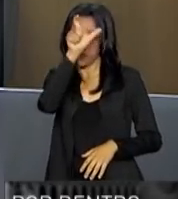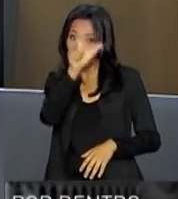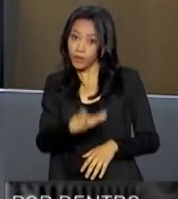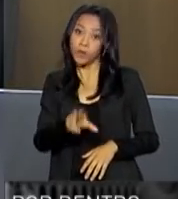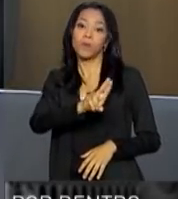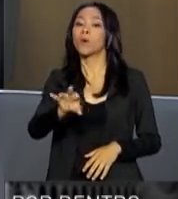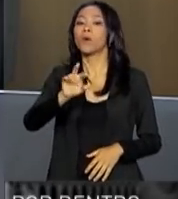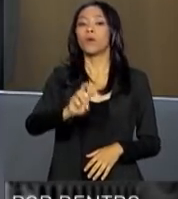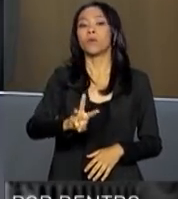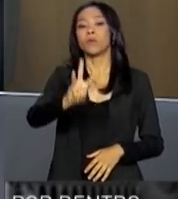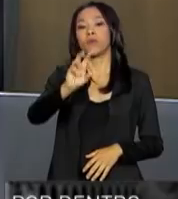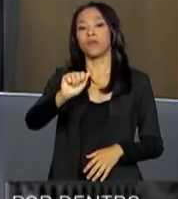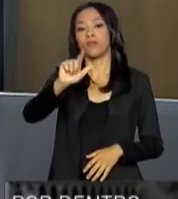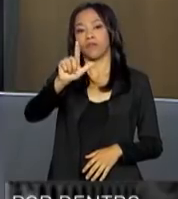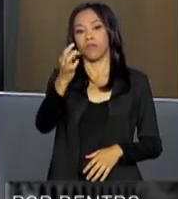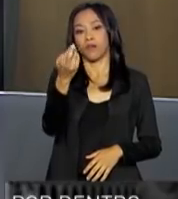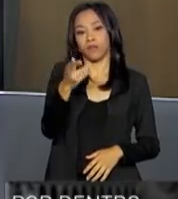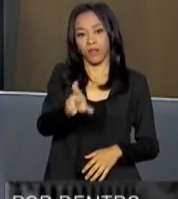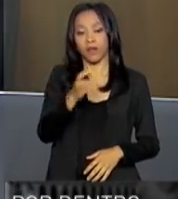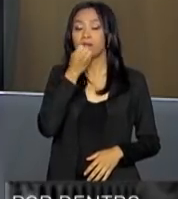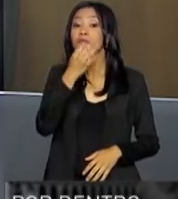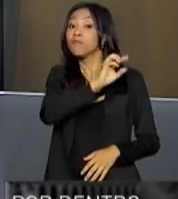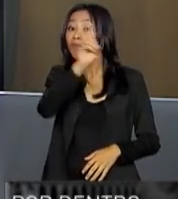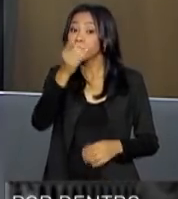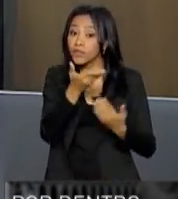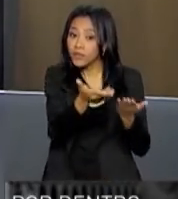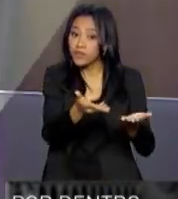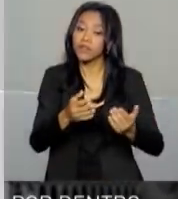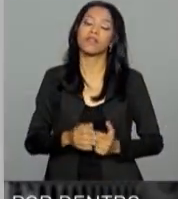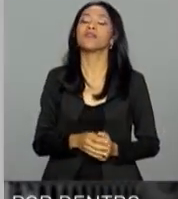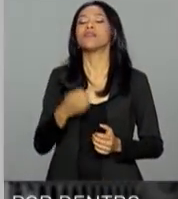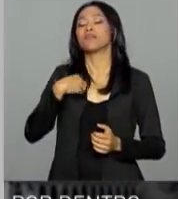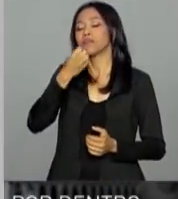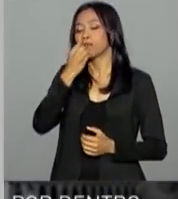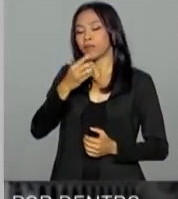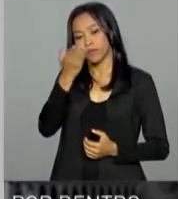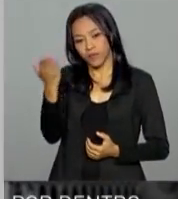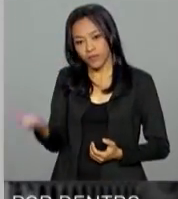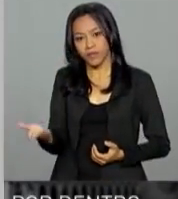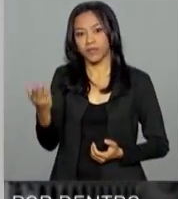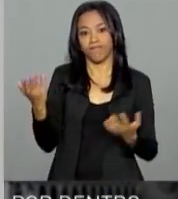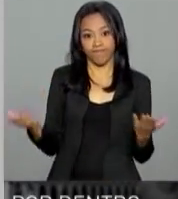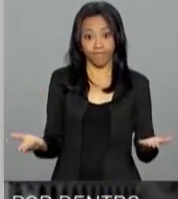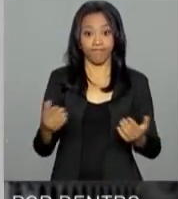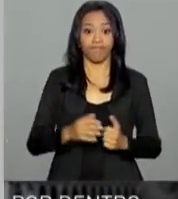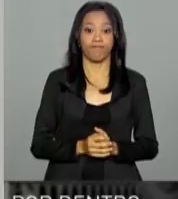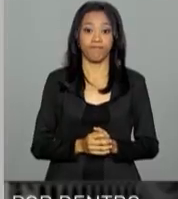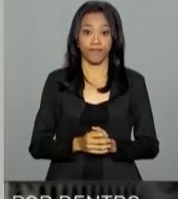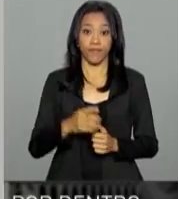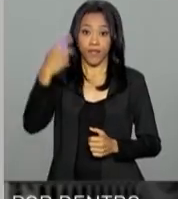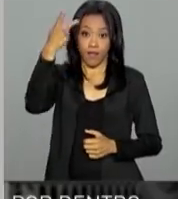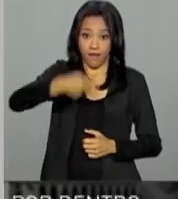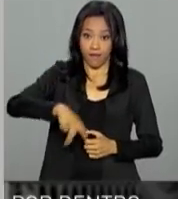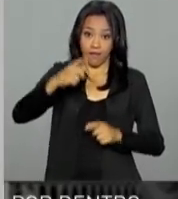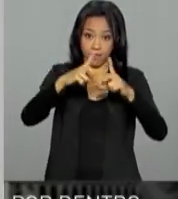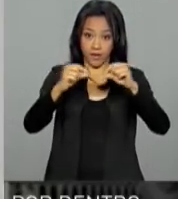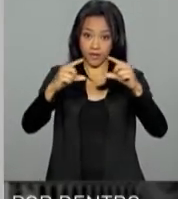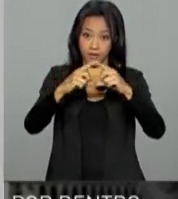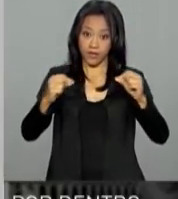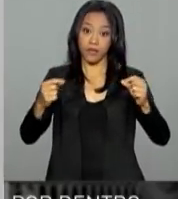rádio nacional de brasília e walter bom dia pra você aquela bom dia também pra você foi bem mais provável a tomada de brasília mas também